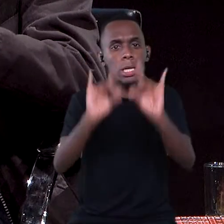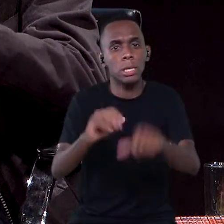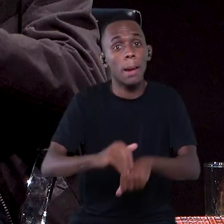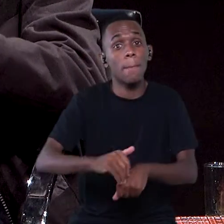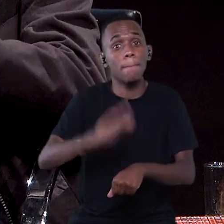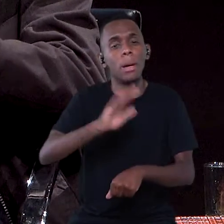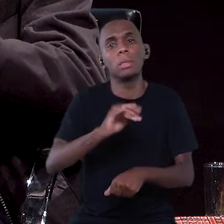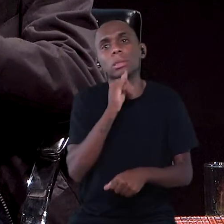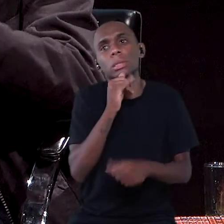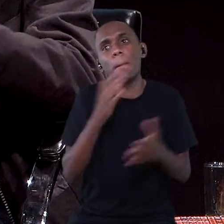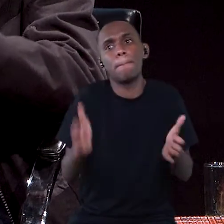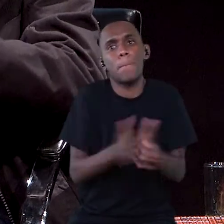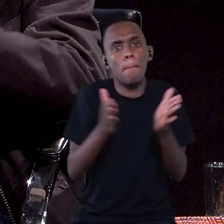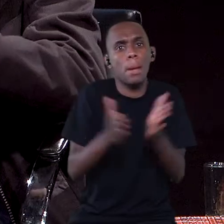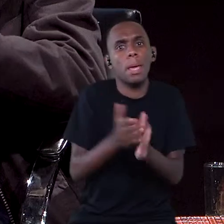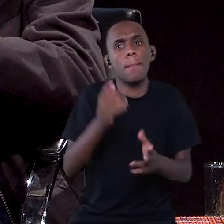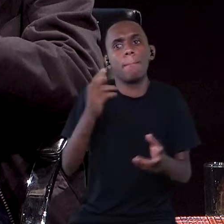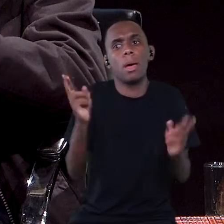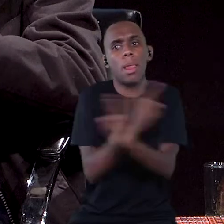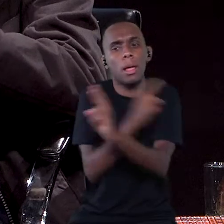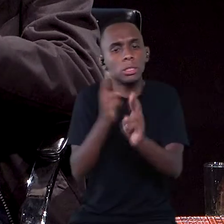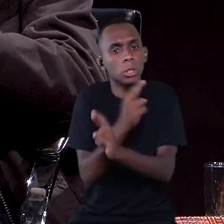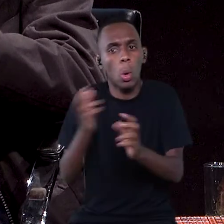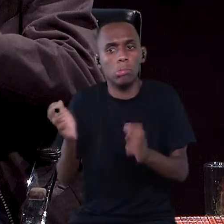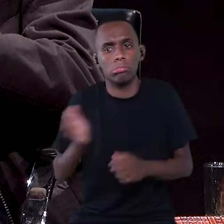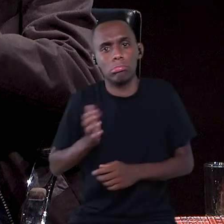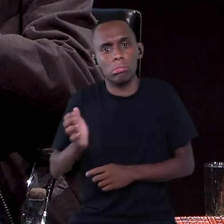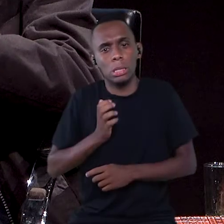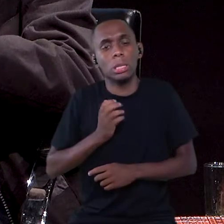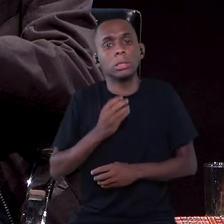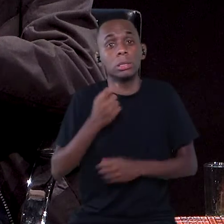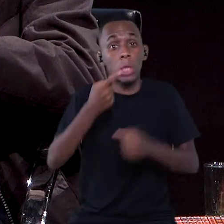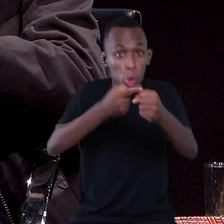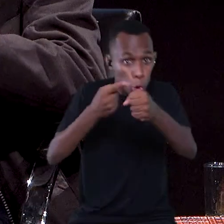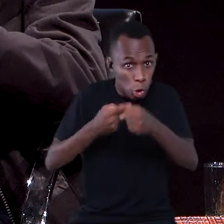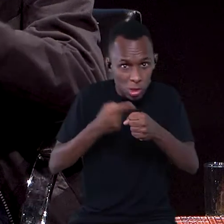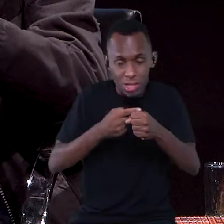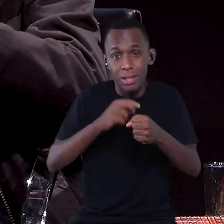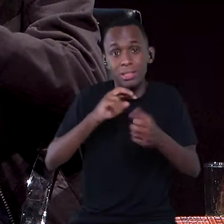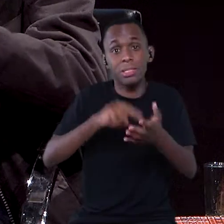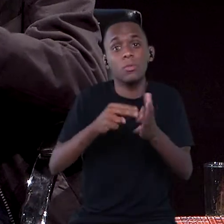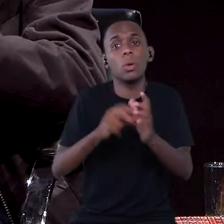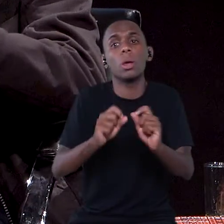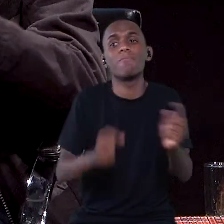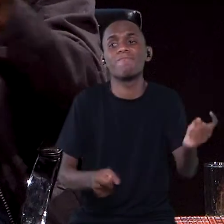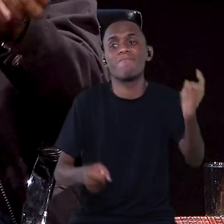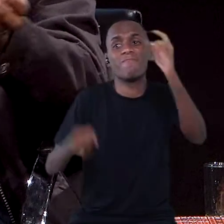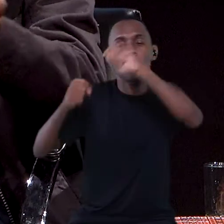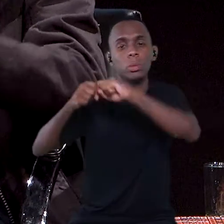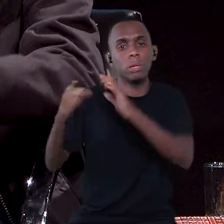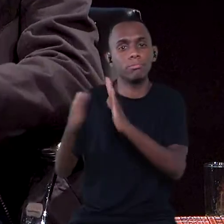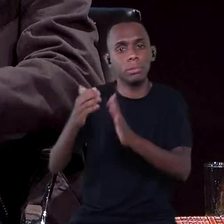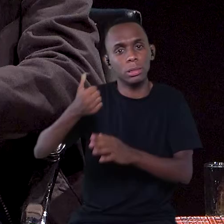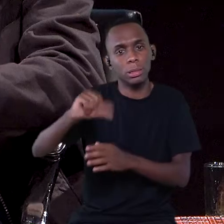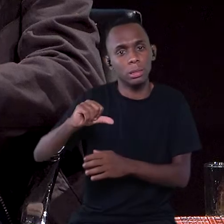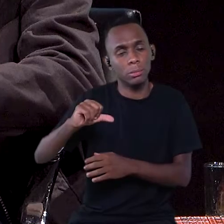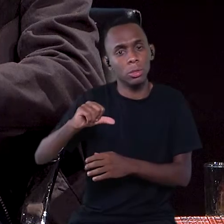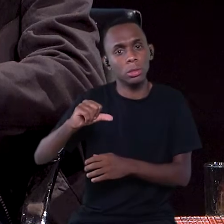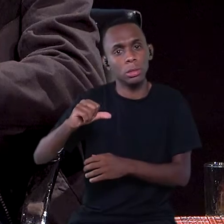de pobreza e riqueza no Brasil hoje, em certas regiões do interior, é voltar não à década de 30, mas é voltar ao século